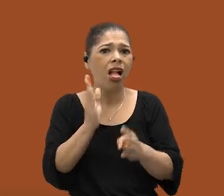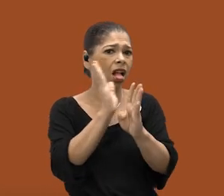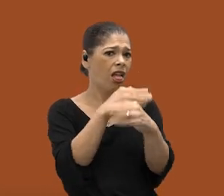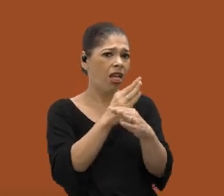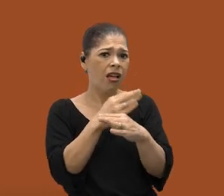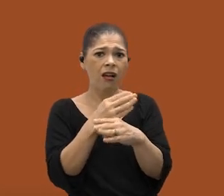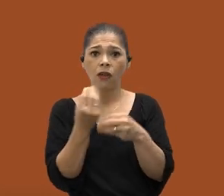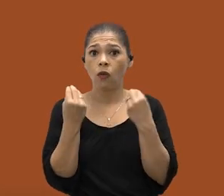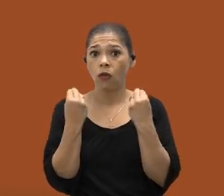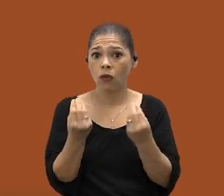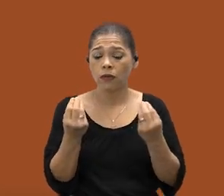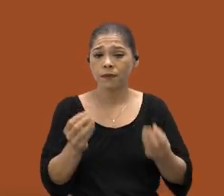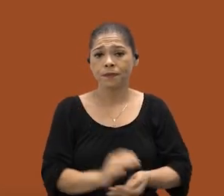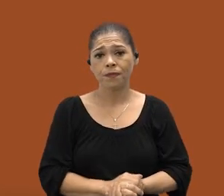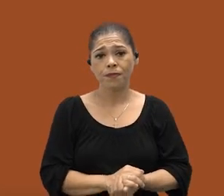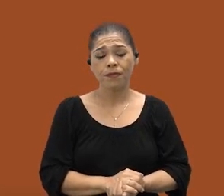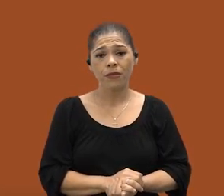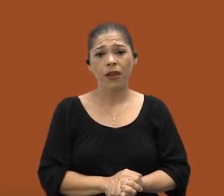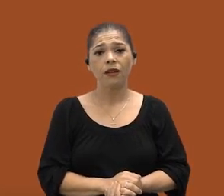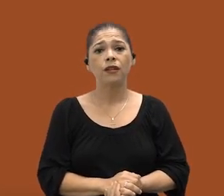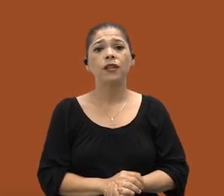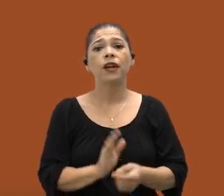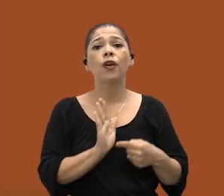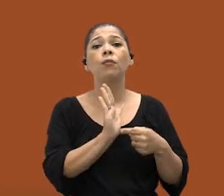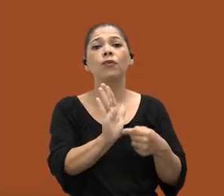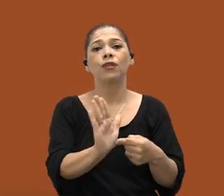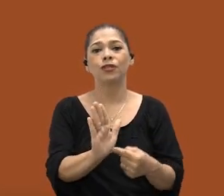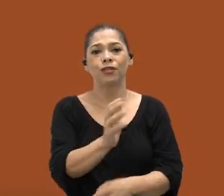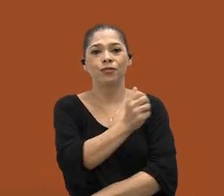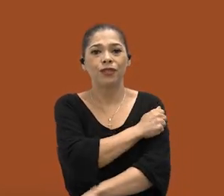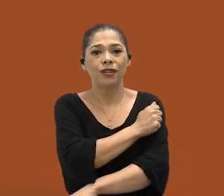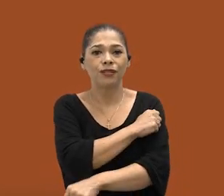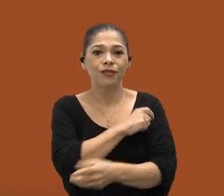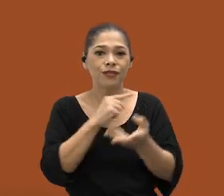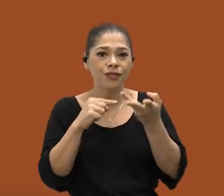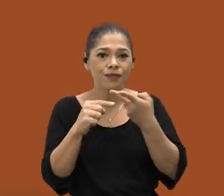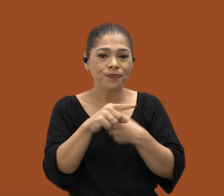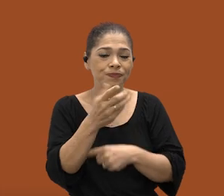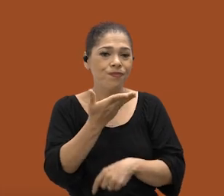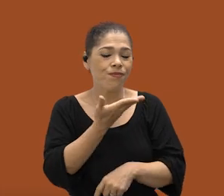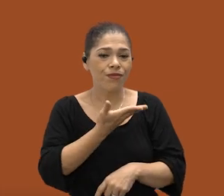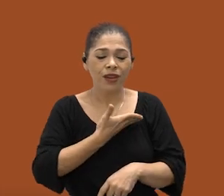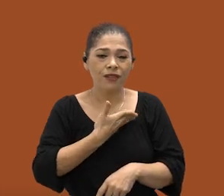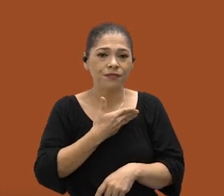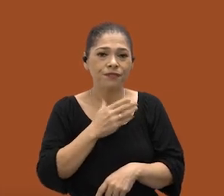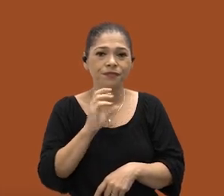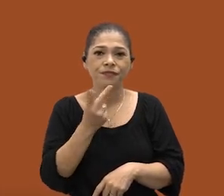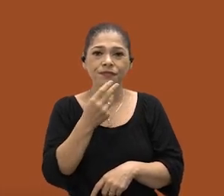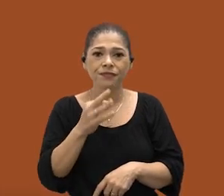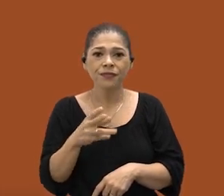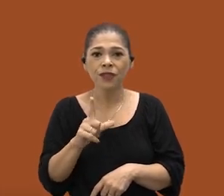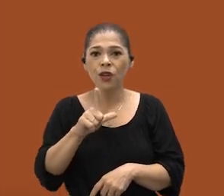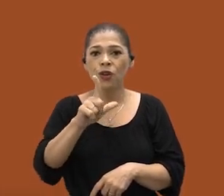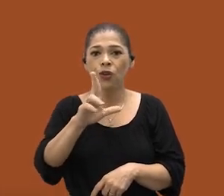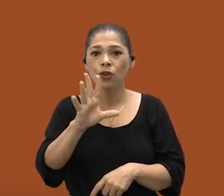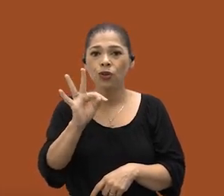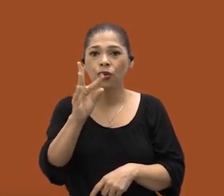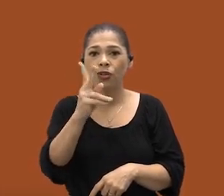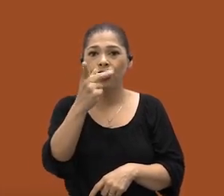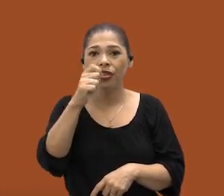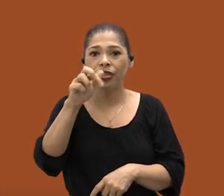Mas aliena e aí o que que eu passo para os alunos fazendo contraponto com um colega né Eu acho que passa marketing Luther King